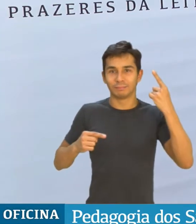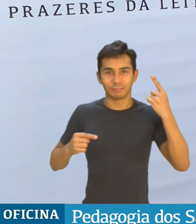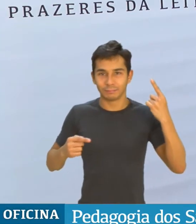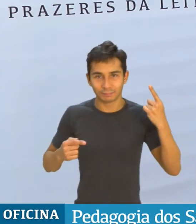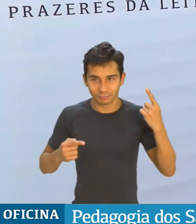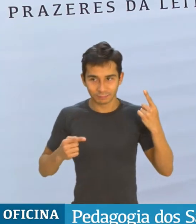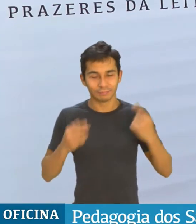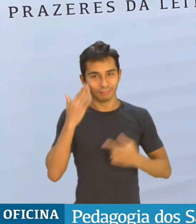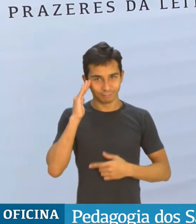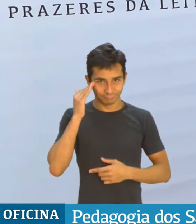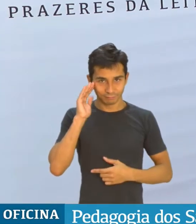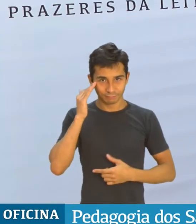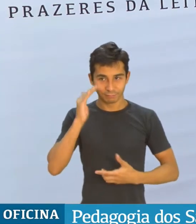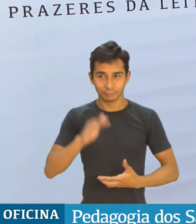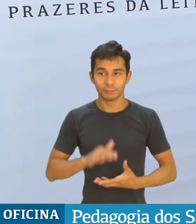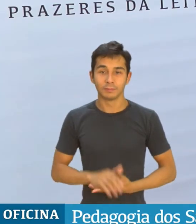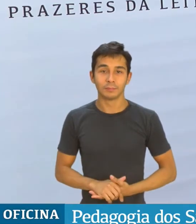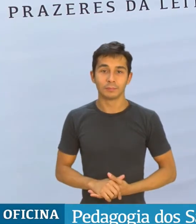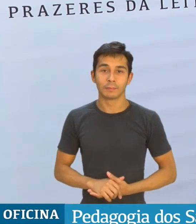entendeu?